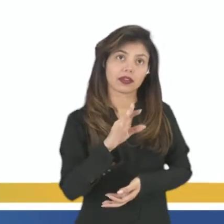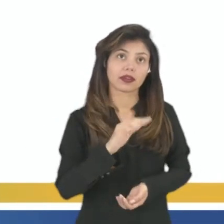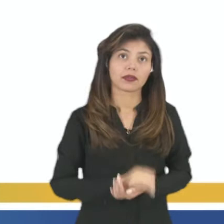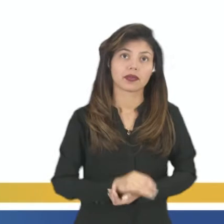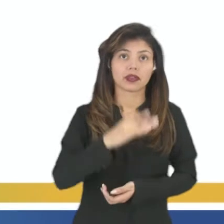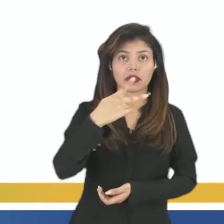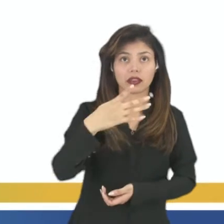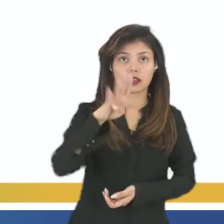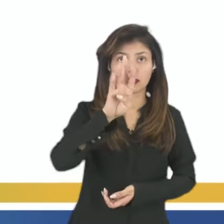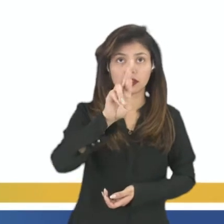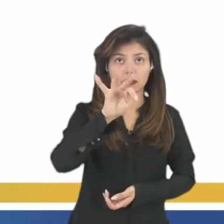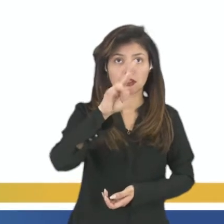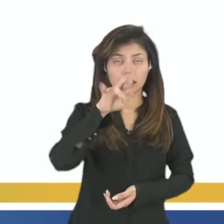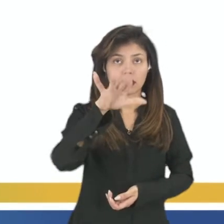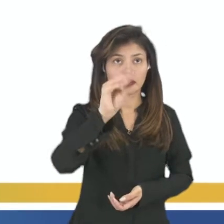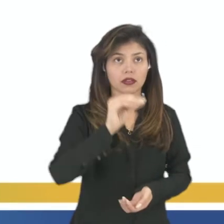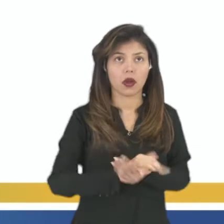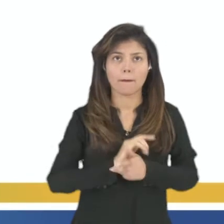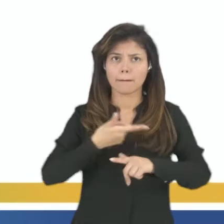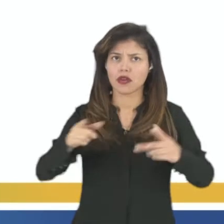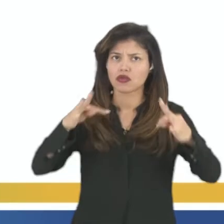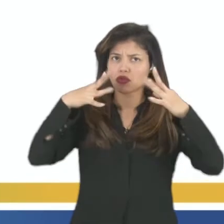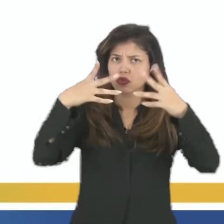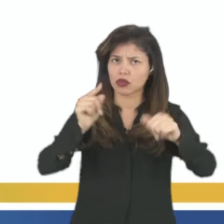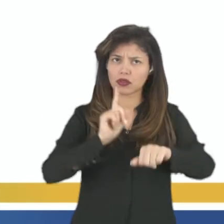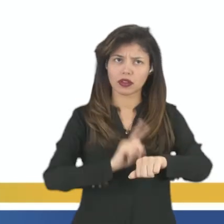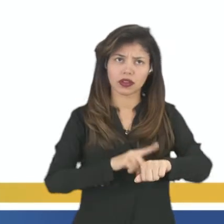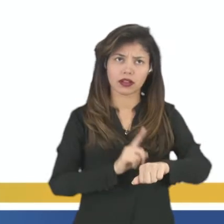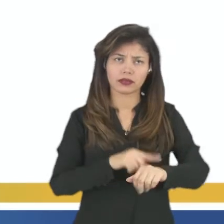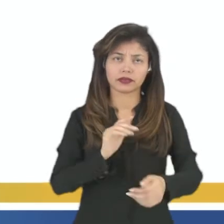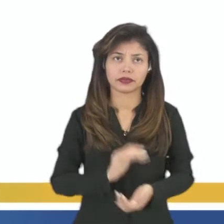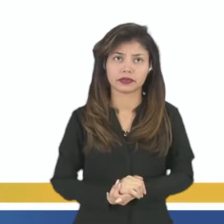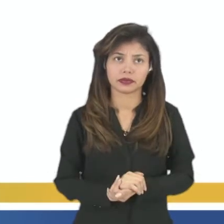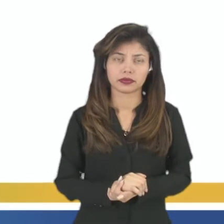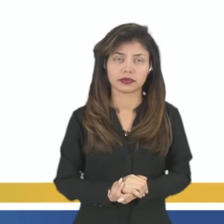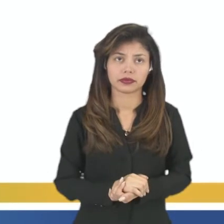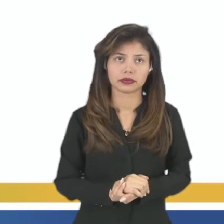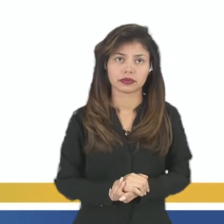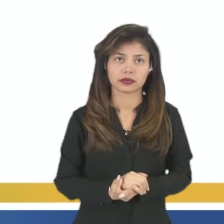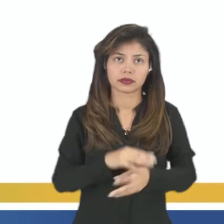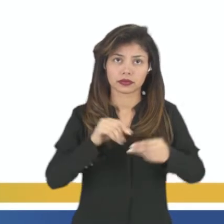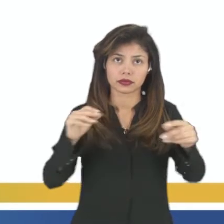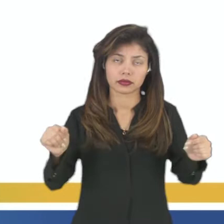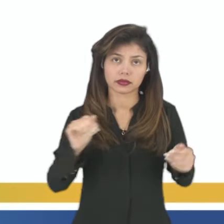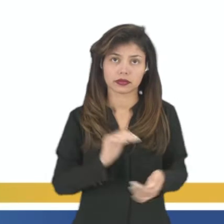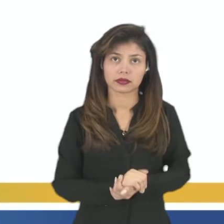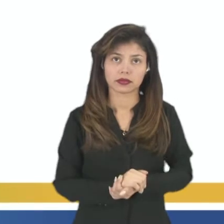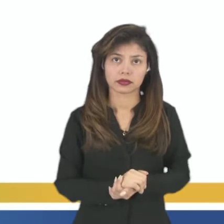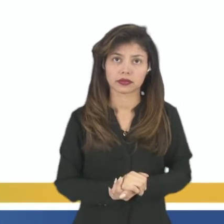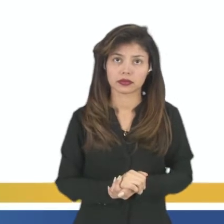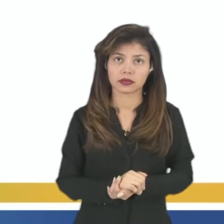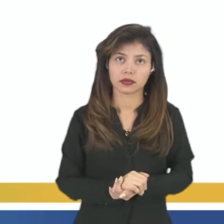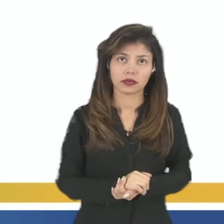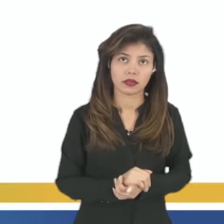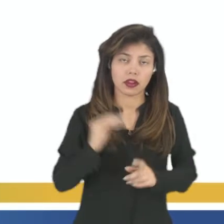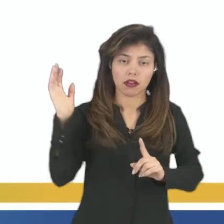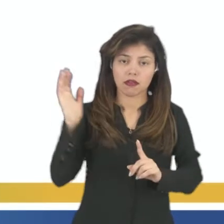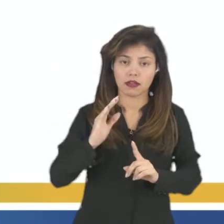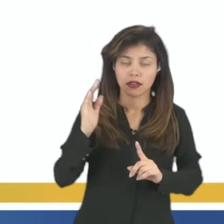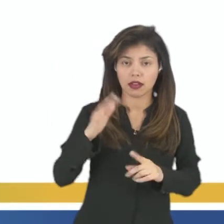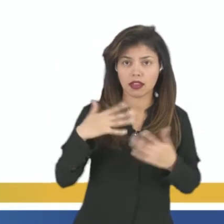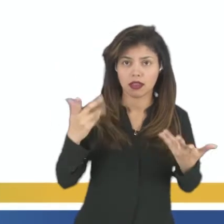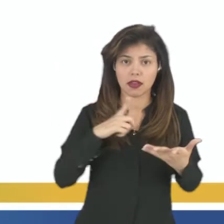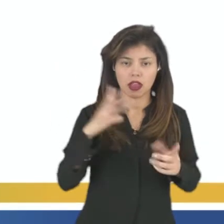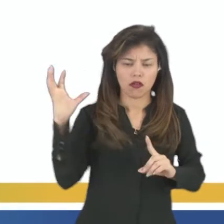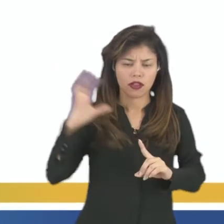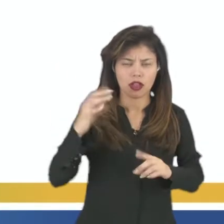Império Britânico, um dos maiores de todos os tempos em termos de extensão territorial. Londres também era uma rota comerciais e tinha